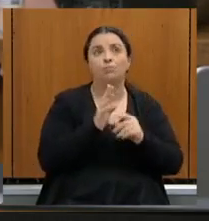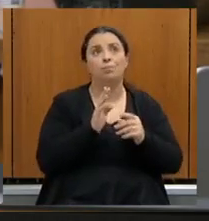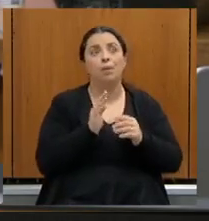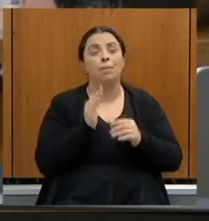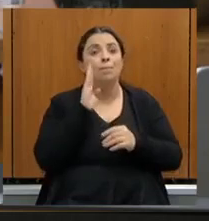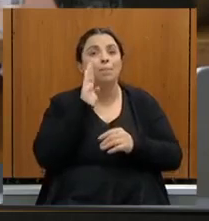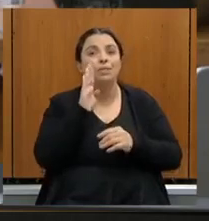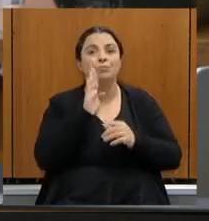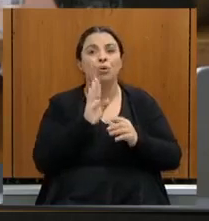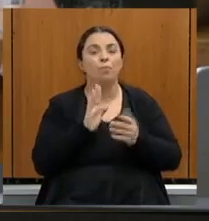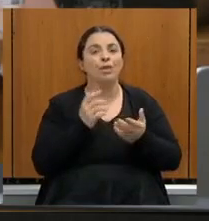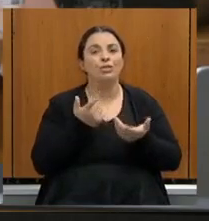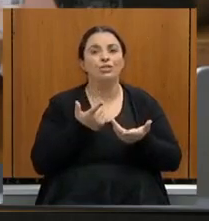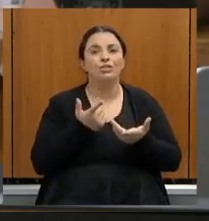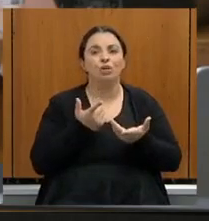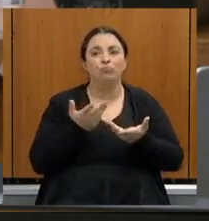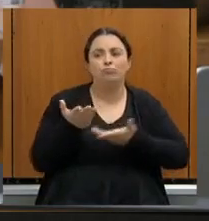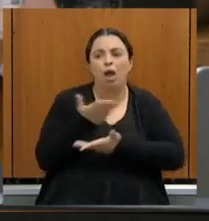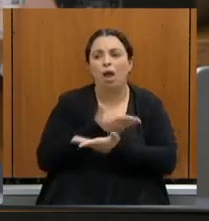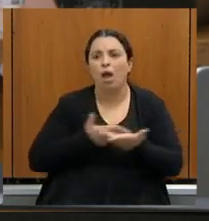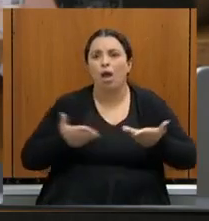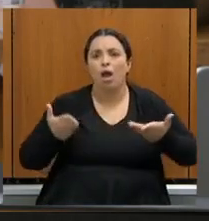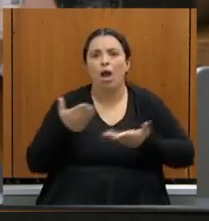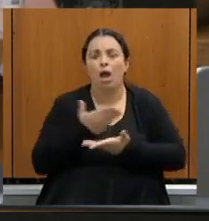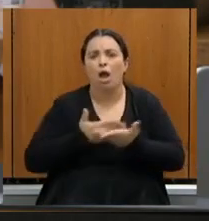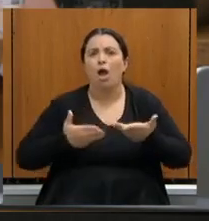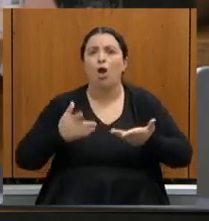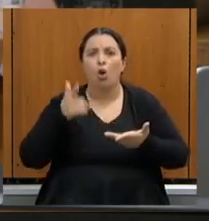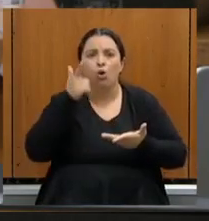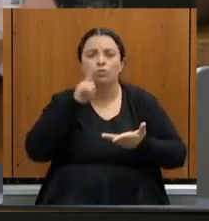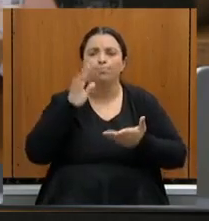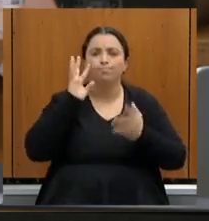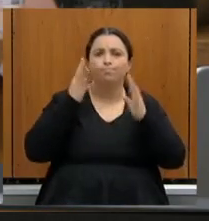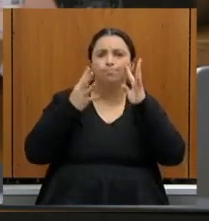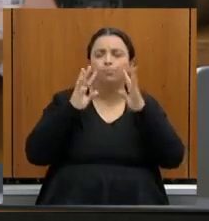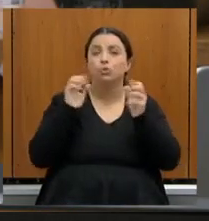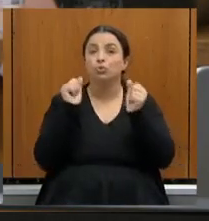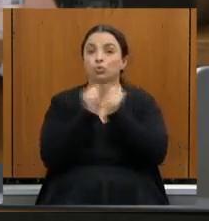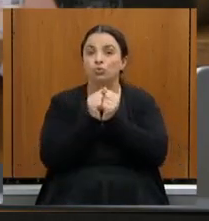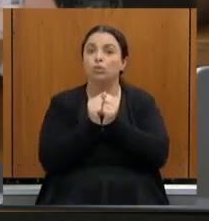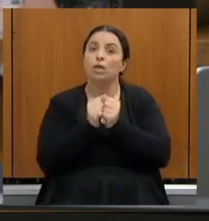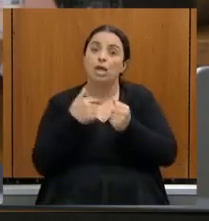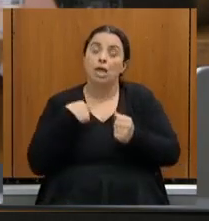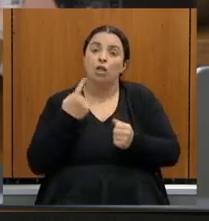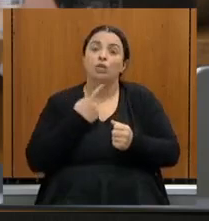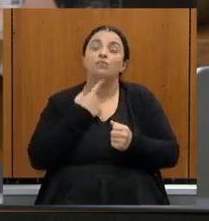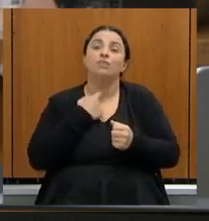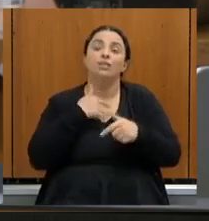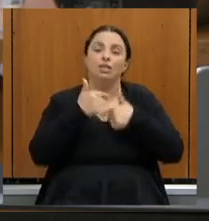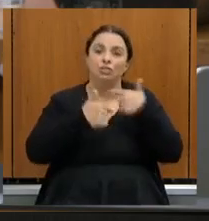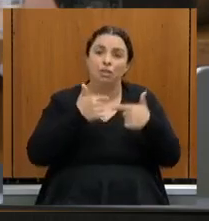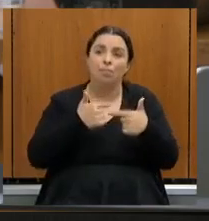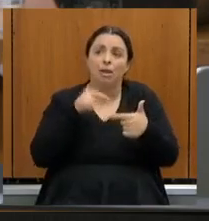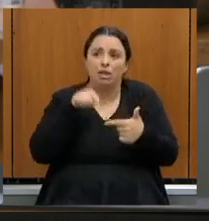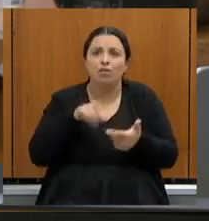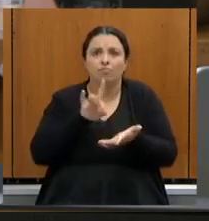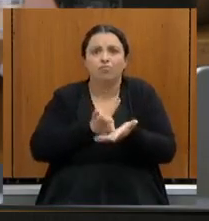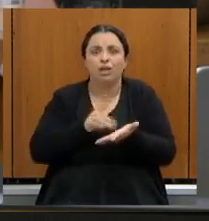construção conjunta que é a proposta nossa e é o que tem sido feito agradeço